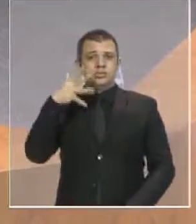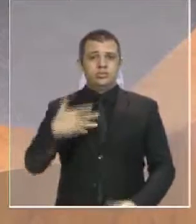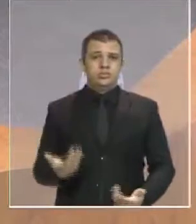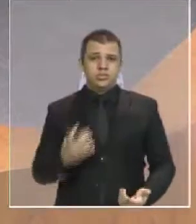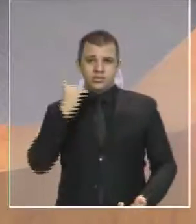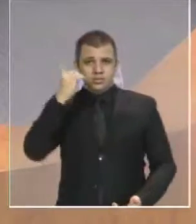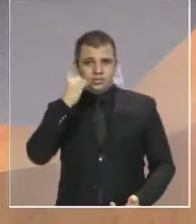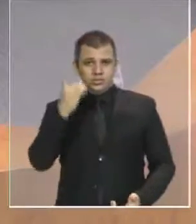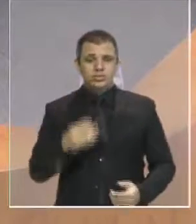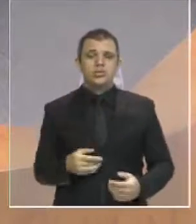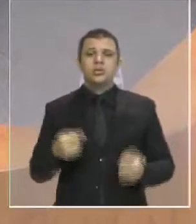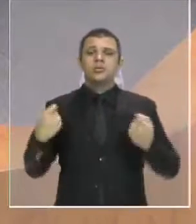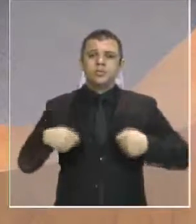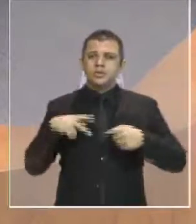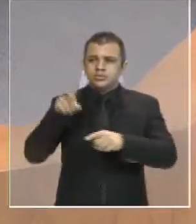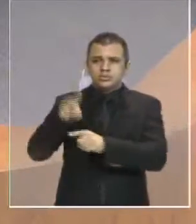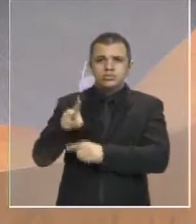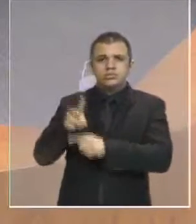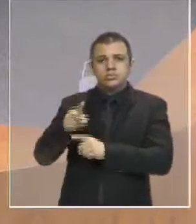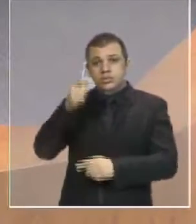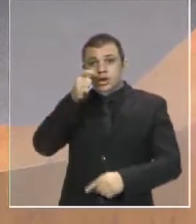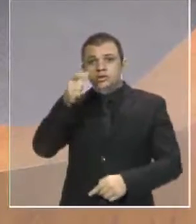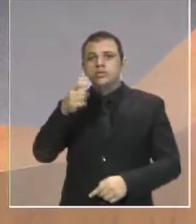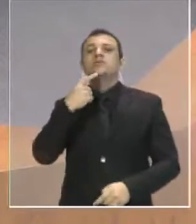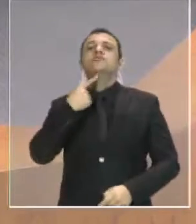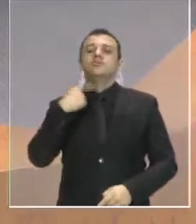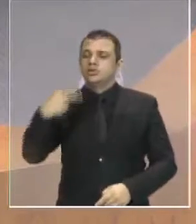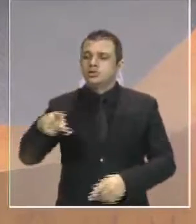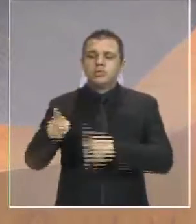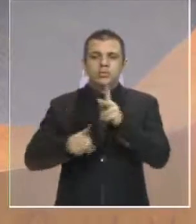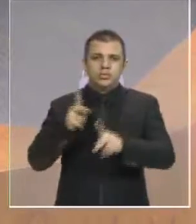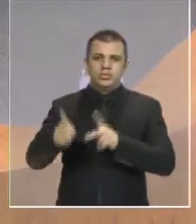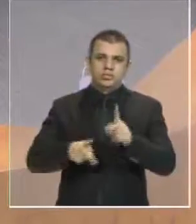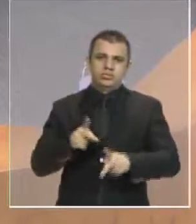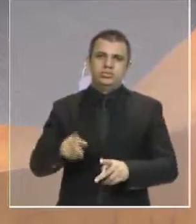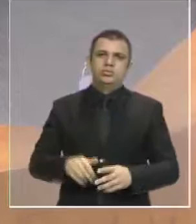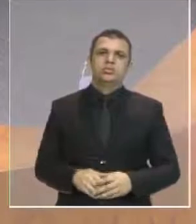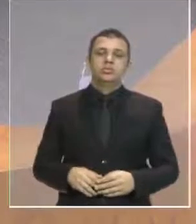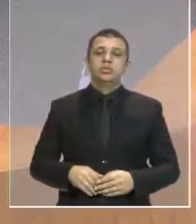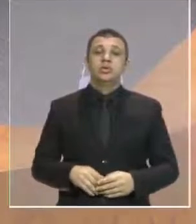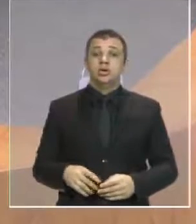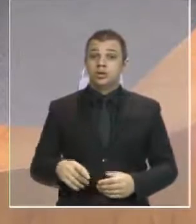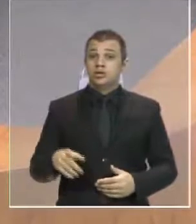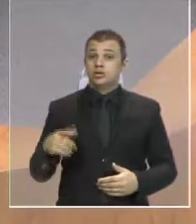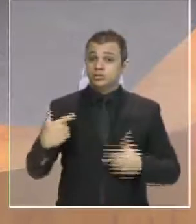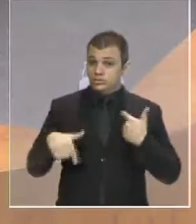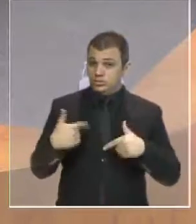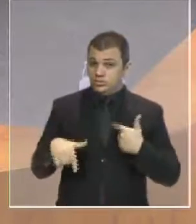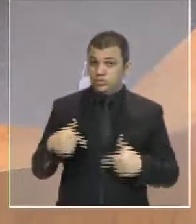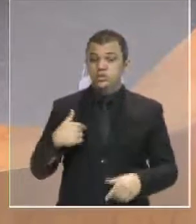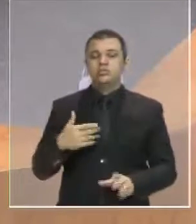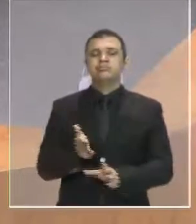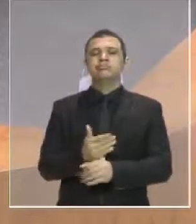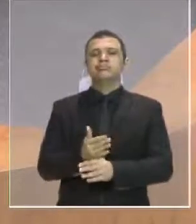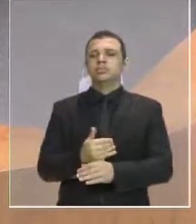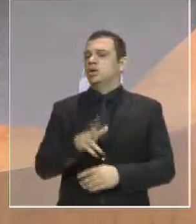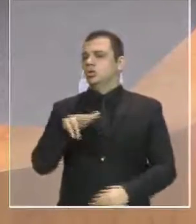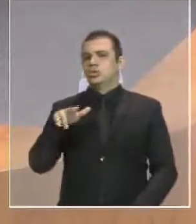Defender os interesses do povo do município que é originário. E essas funções eu não me furtarei em nenhum